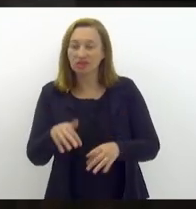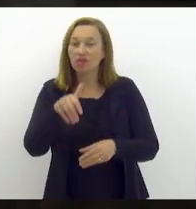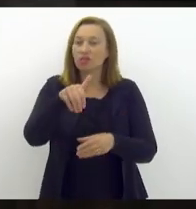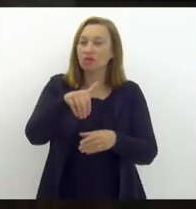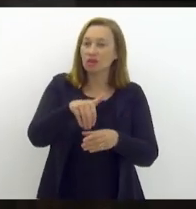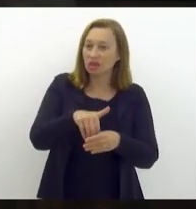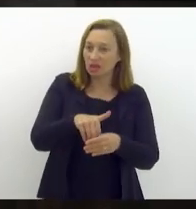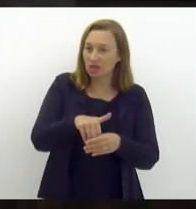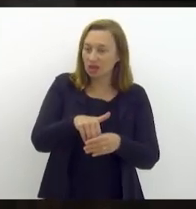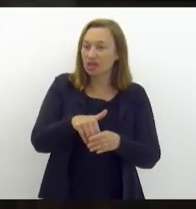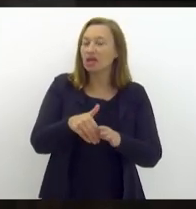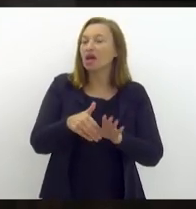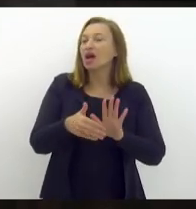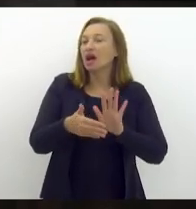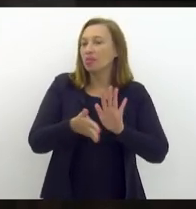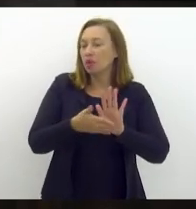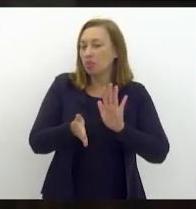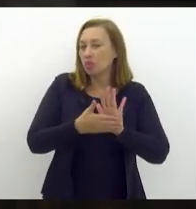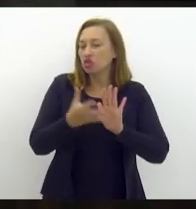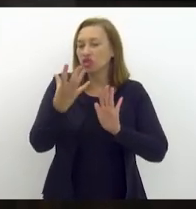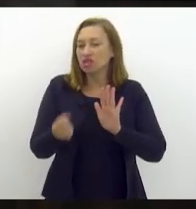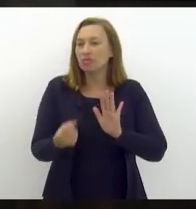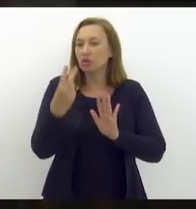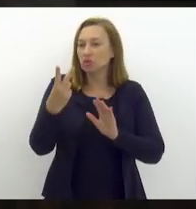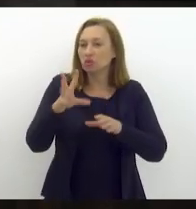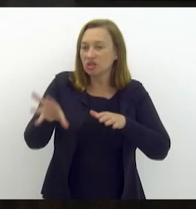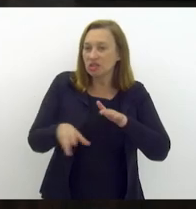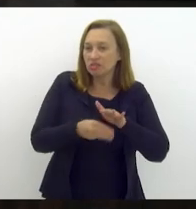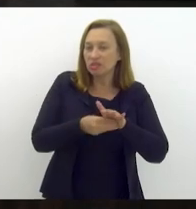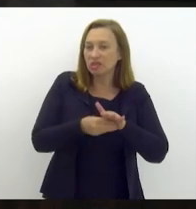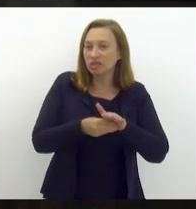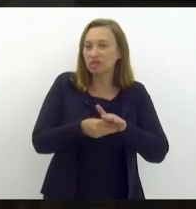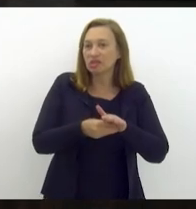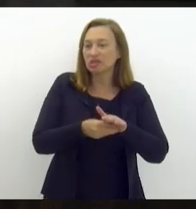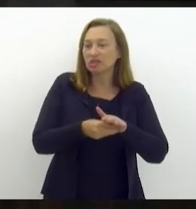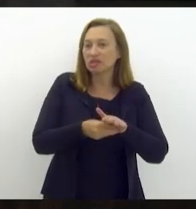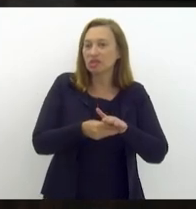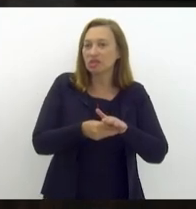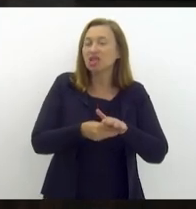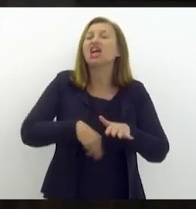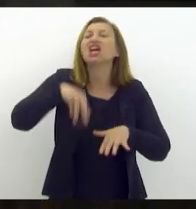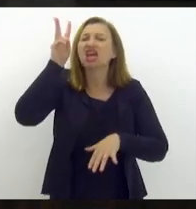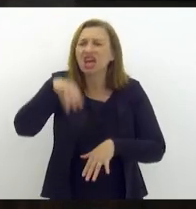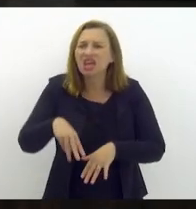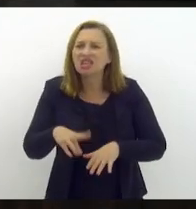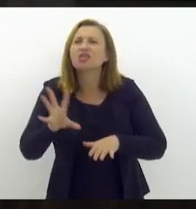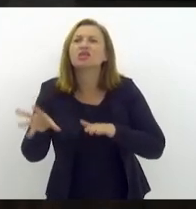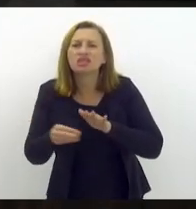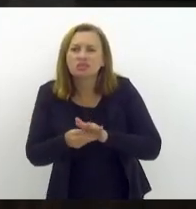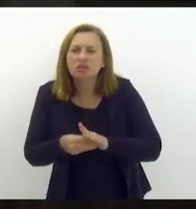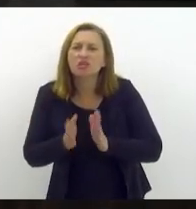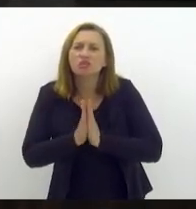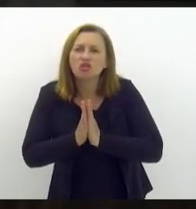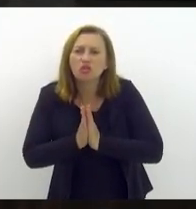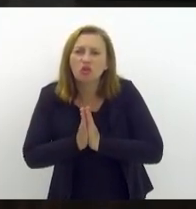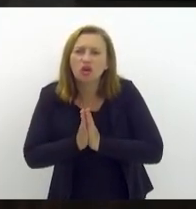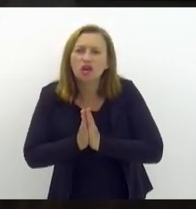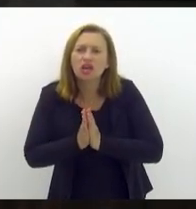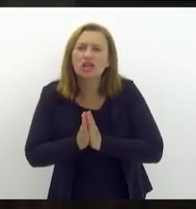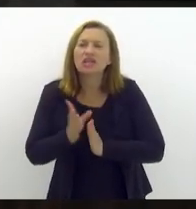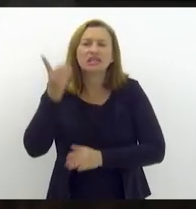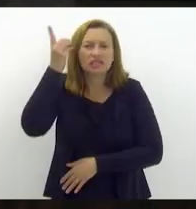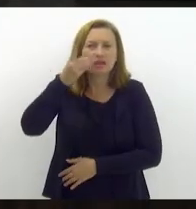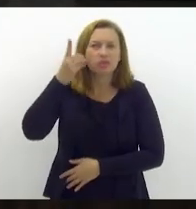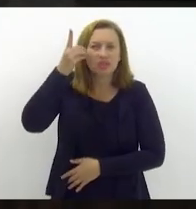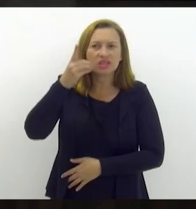encerrada a discussão, a presente proposta recebeu duas emendas. De quem são as emendas, por favor? É, o autor é o